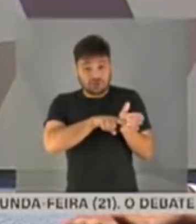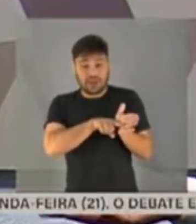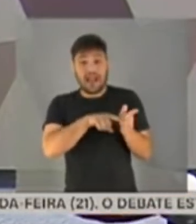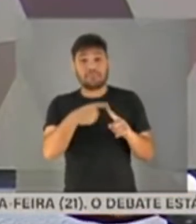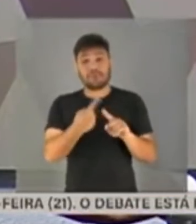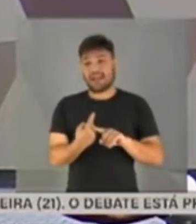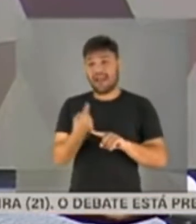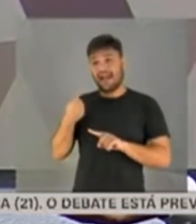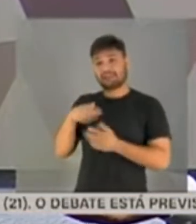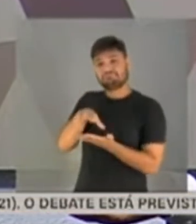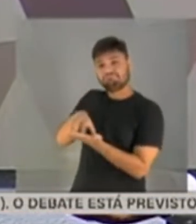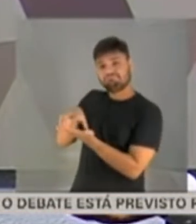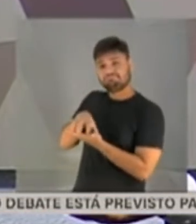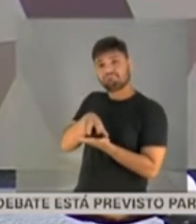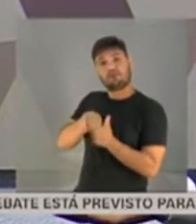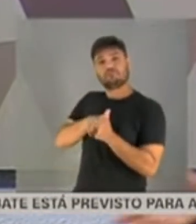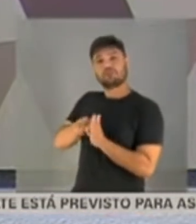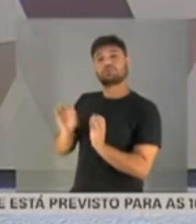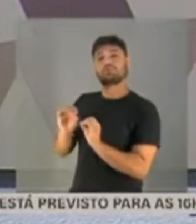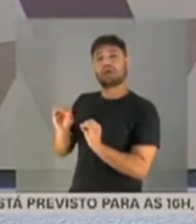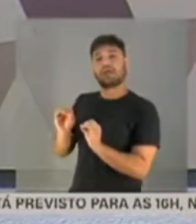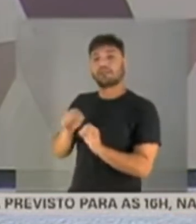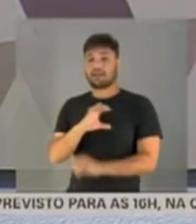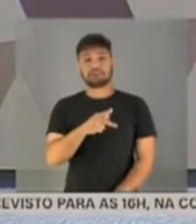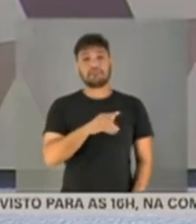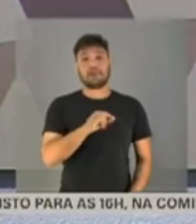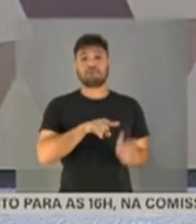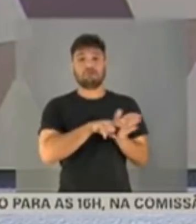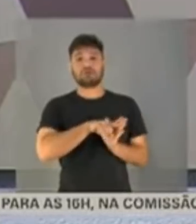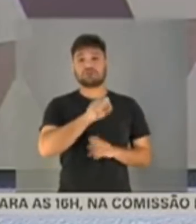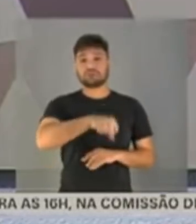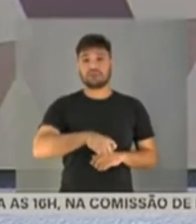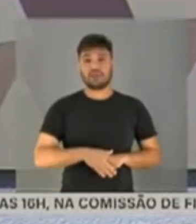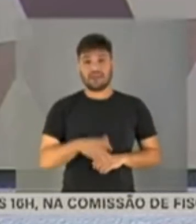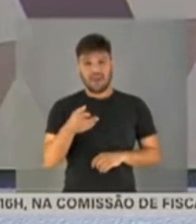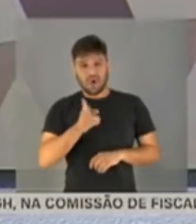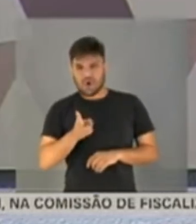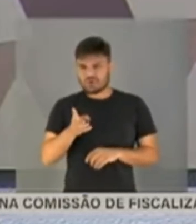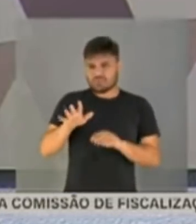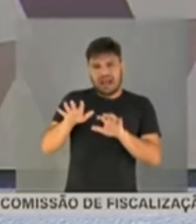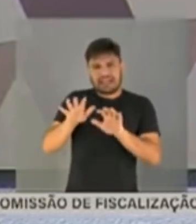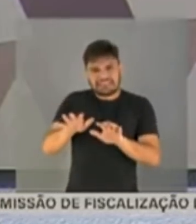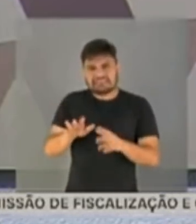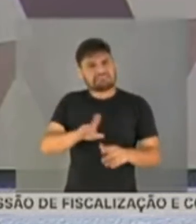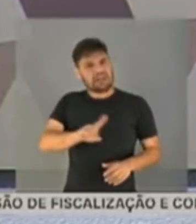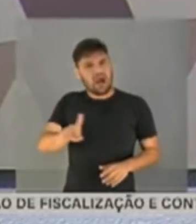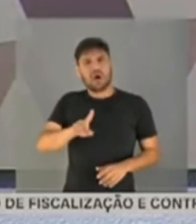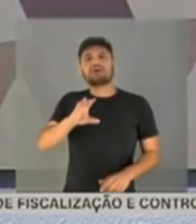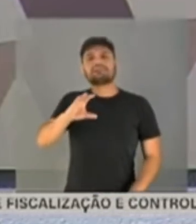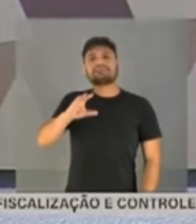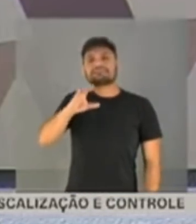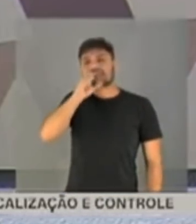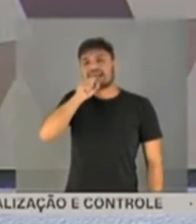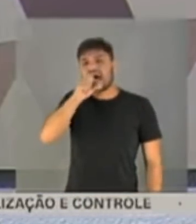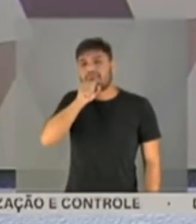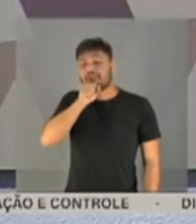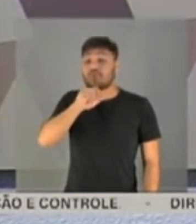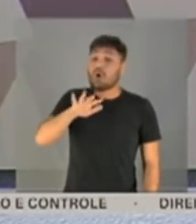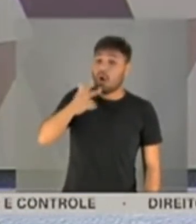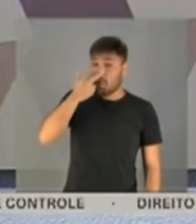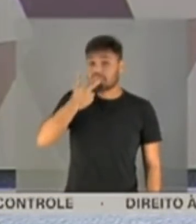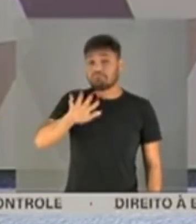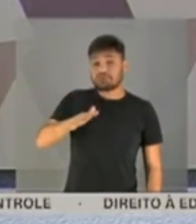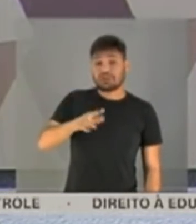estavam investigando. Isso não pode continuar. Nós chegaremos sábado, provavelmente, a